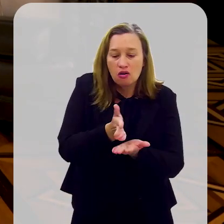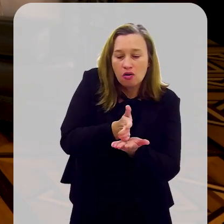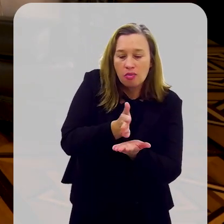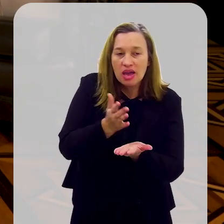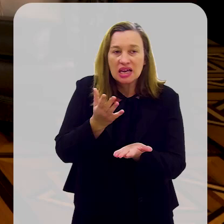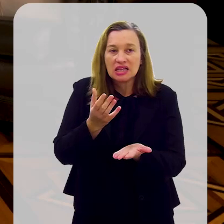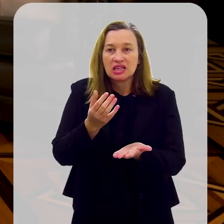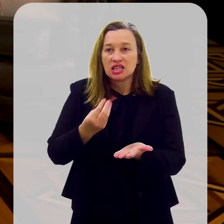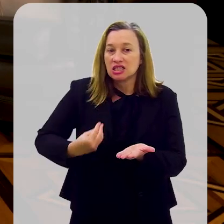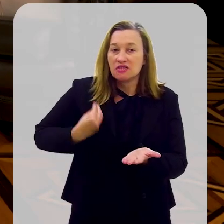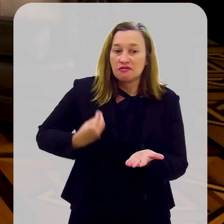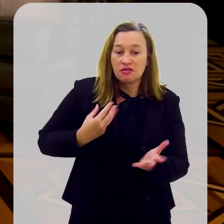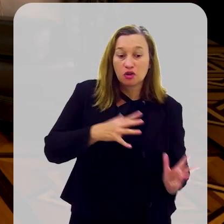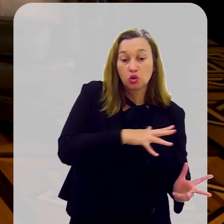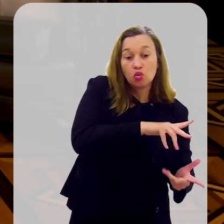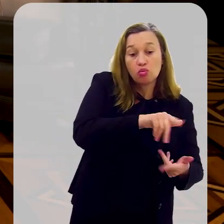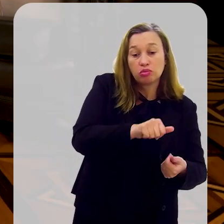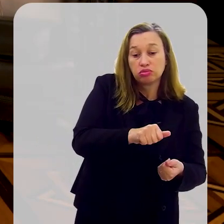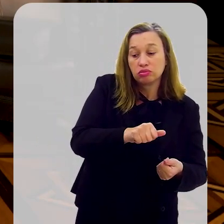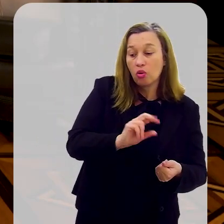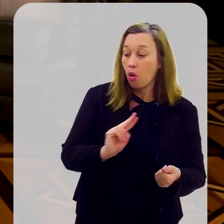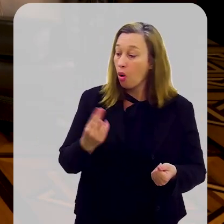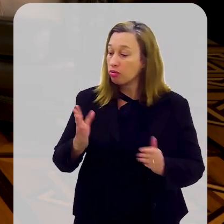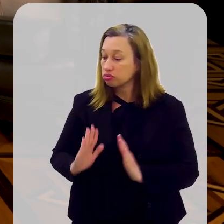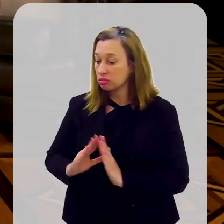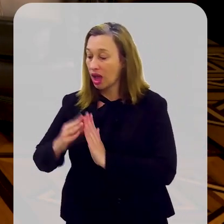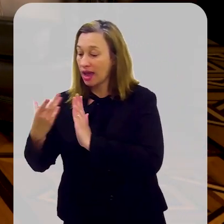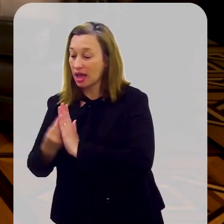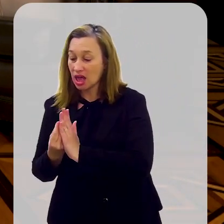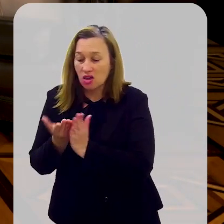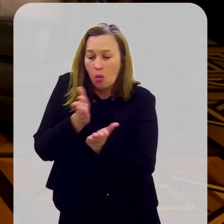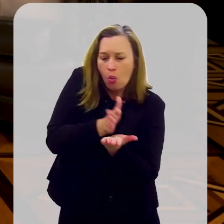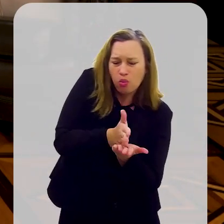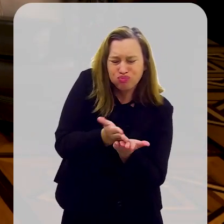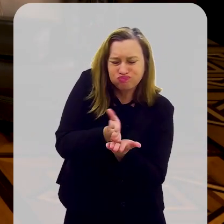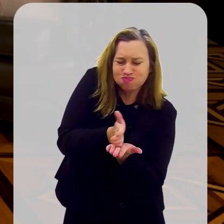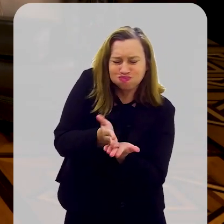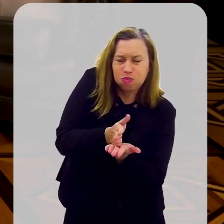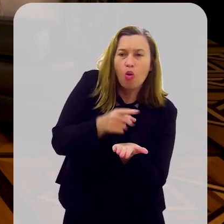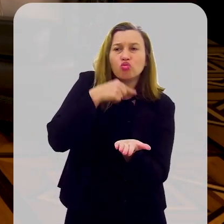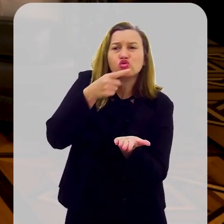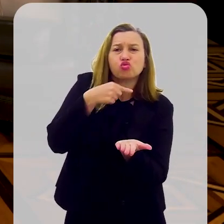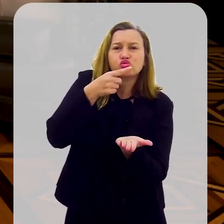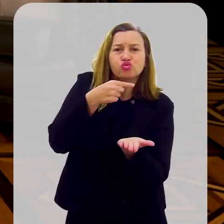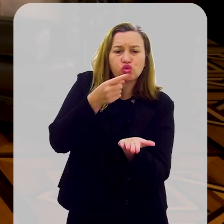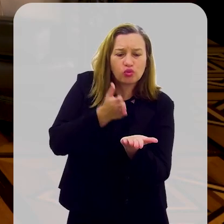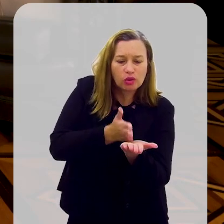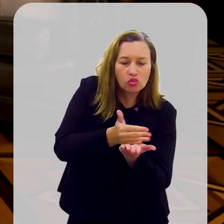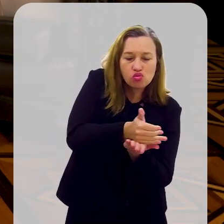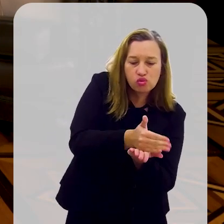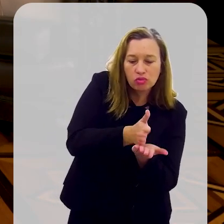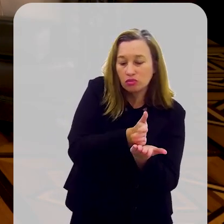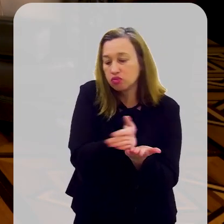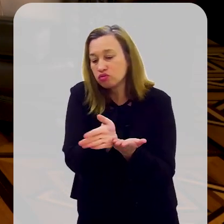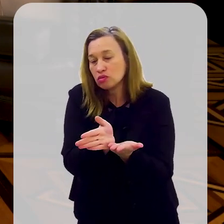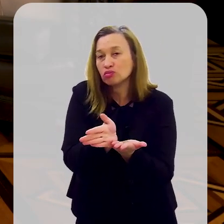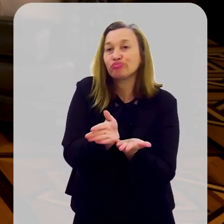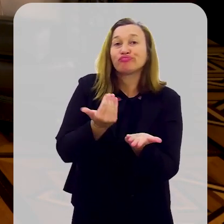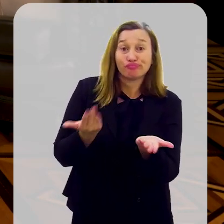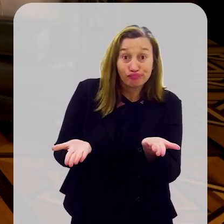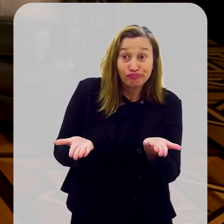se é um pé na igreja, se é um pé no universo. Ele ainda está em dúvida para onde ele